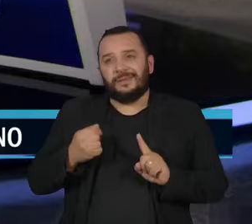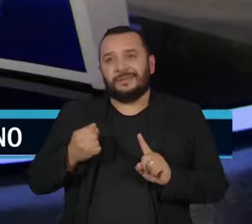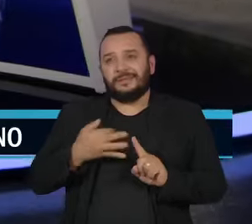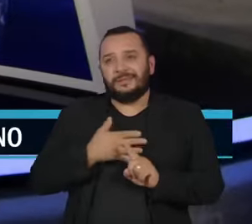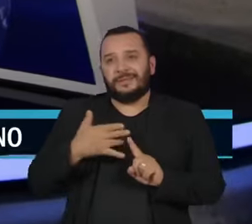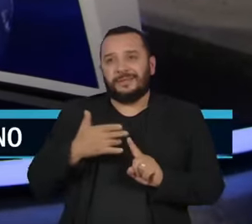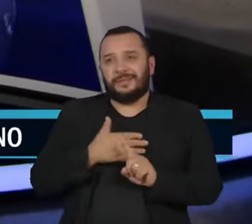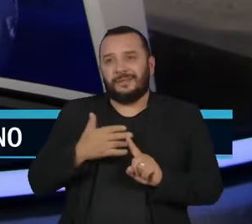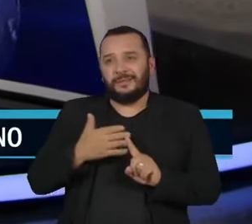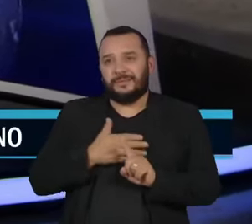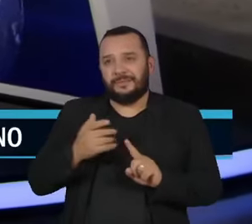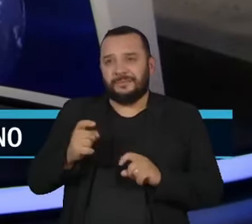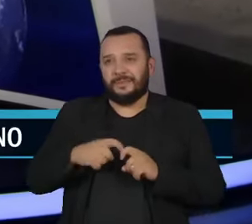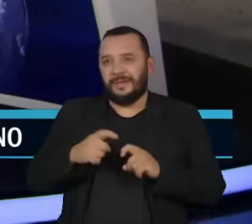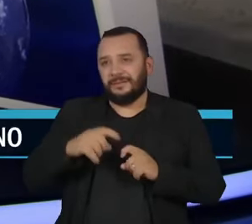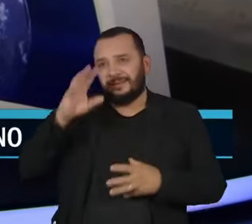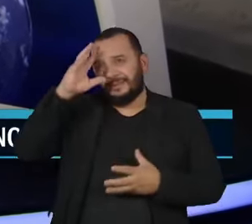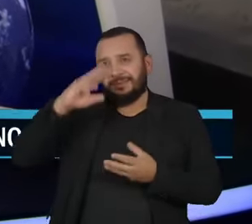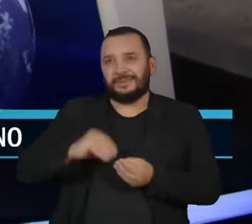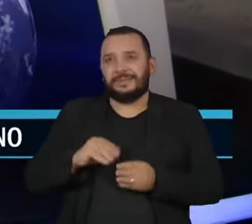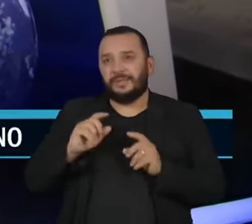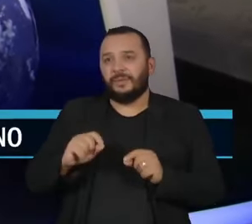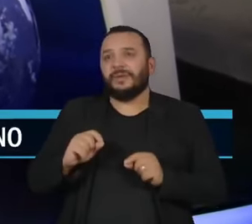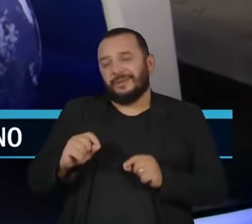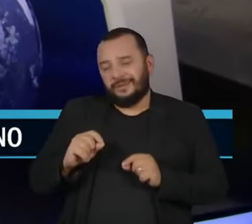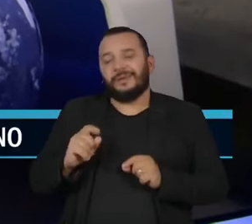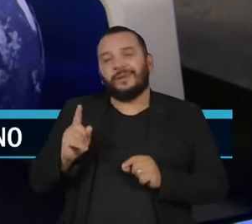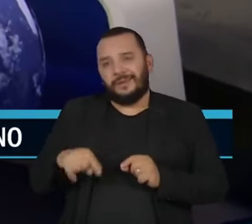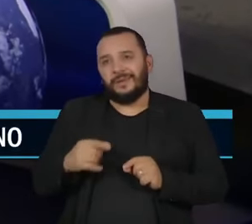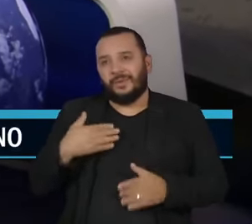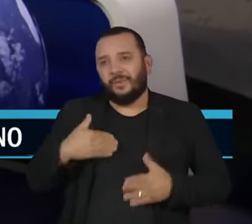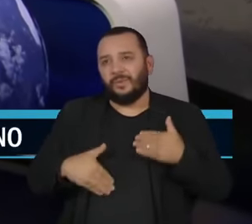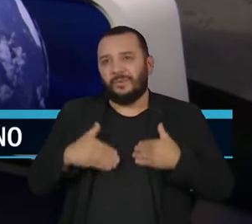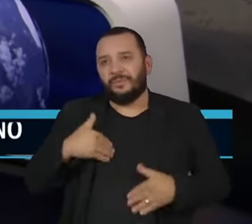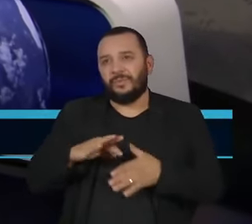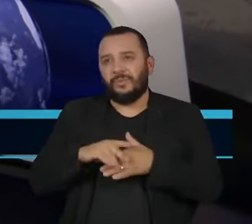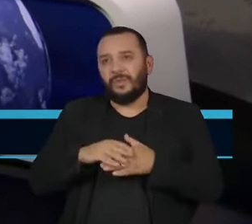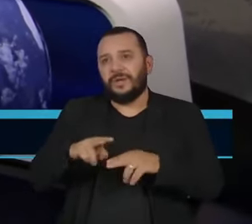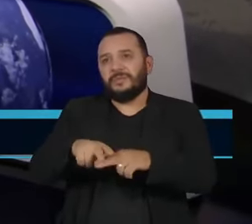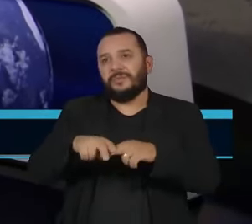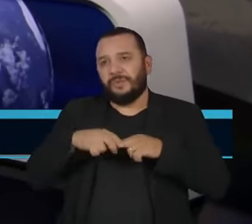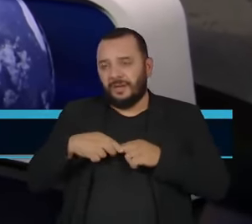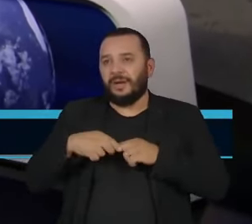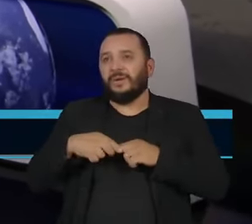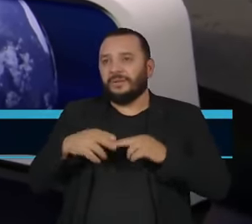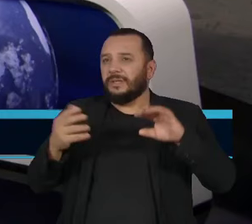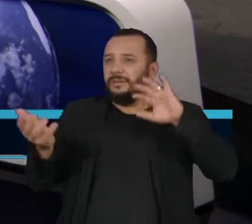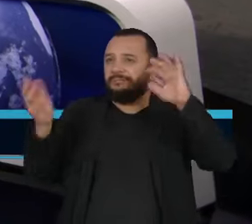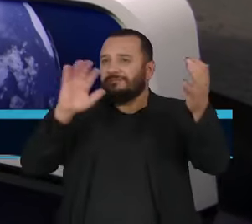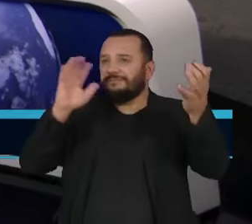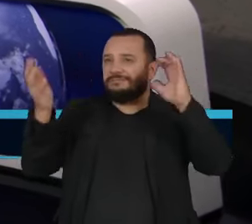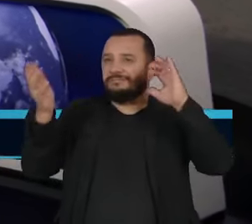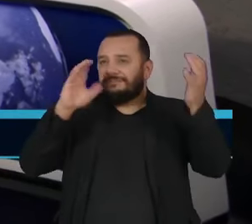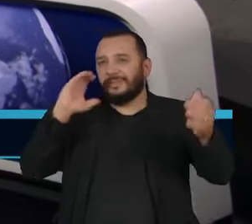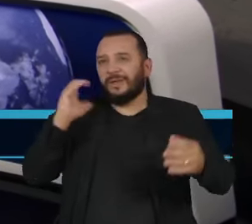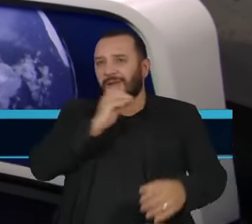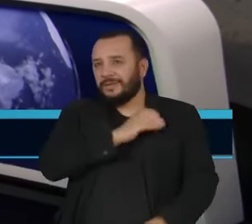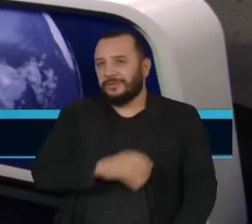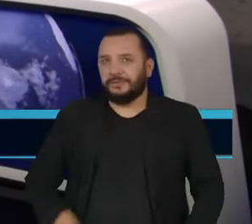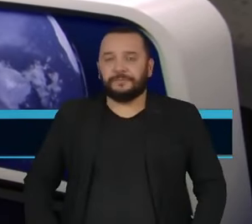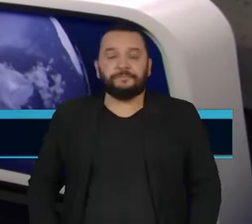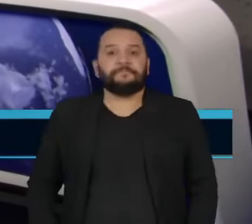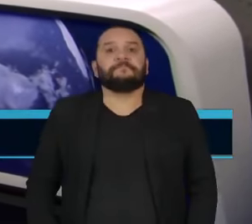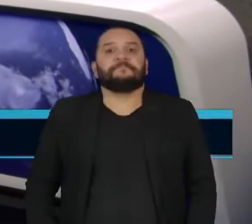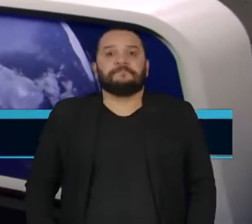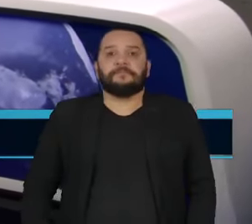ter que entender, que é aquecimento global. Cênis, como nós vimos, o Brasil anunciou novas metas de redução